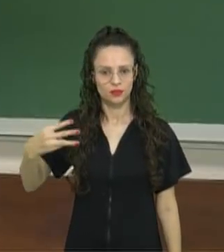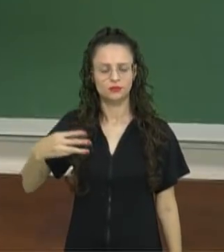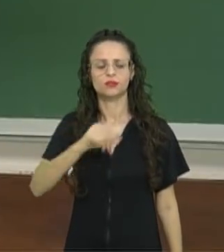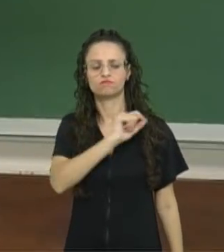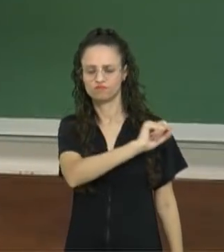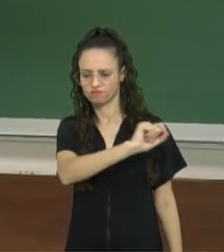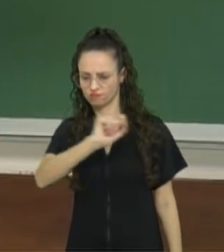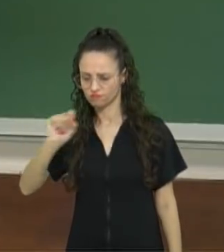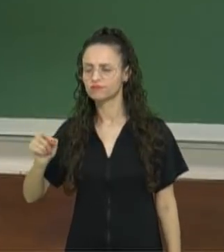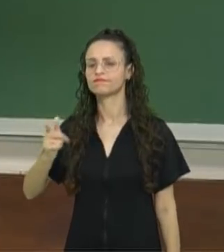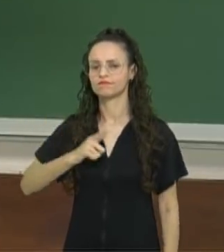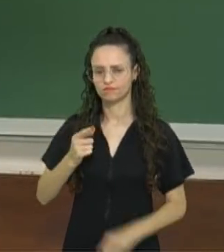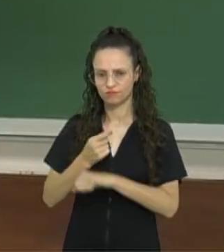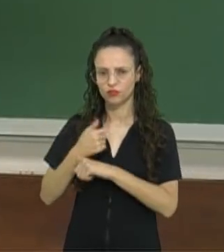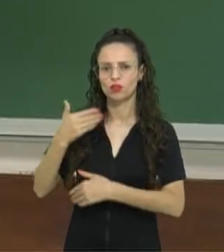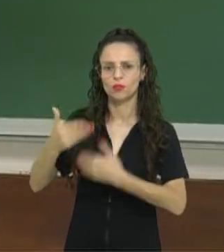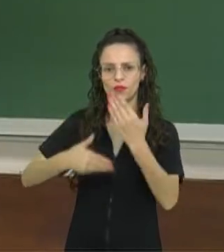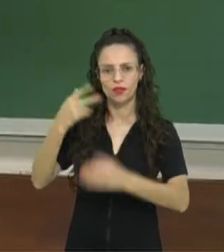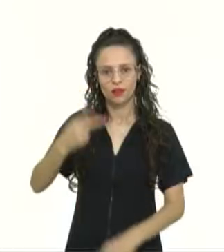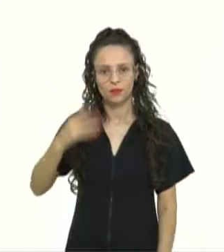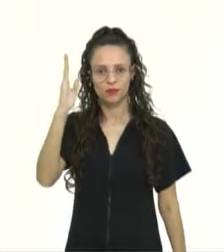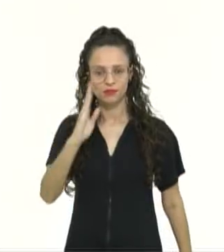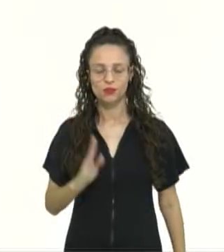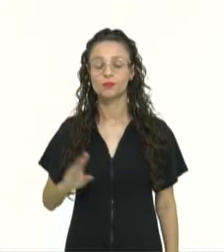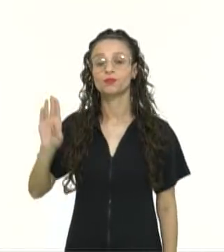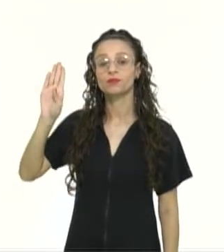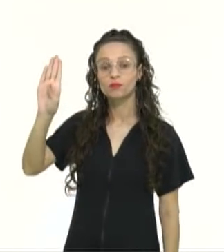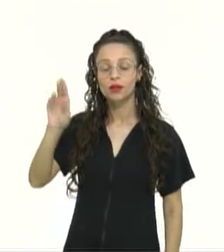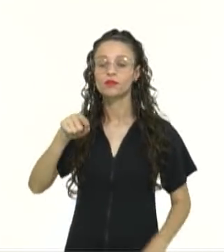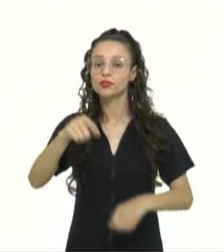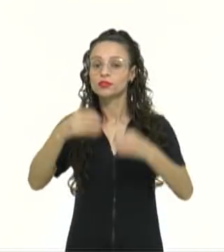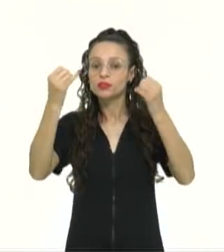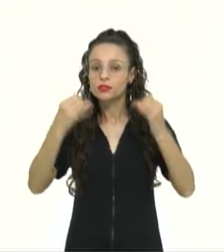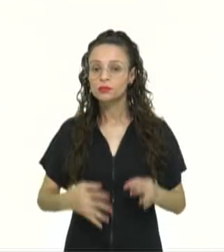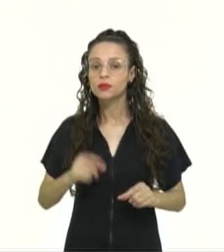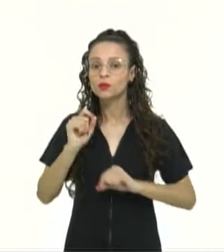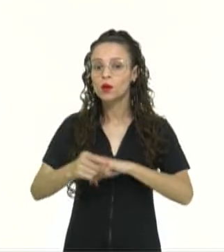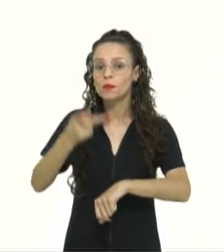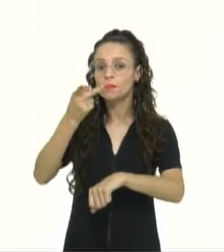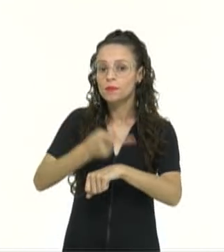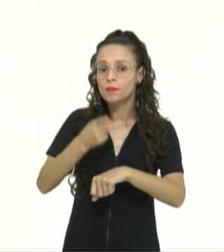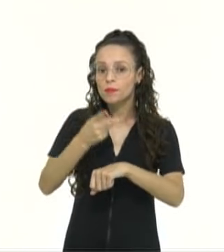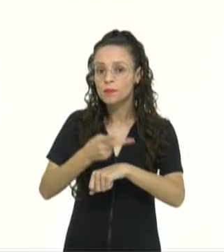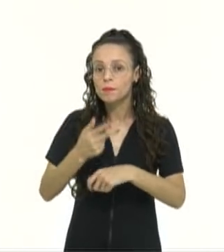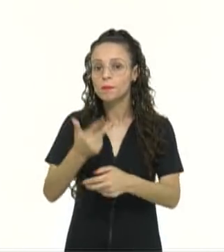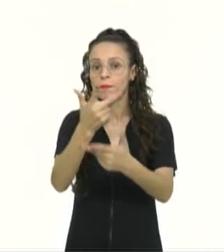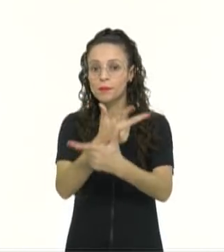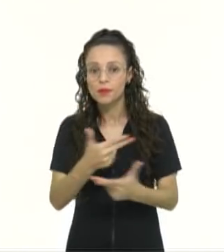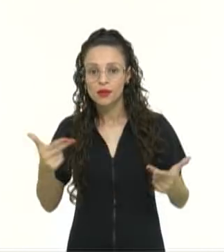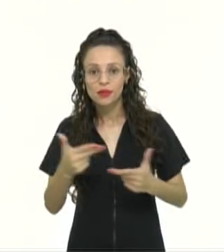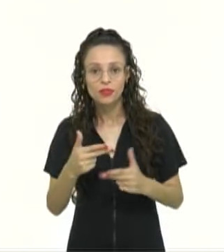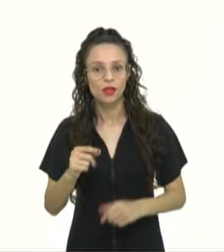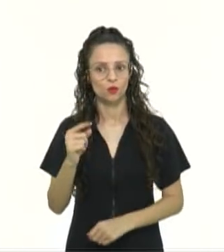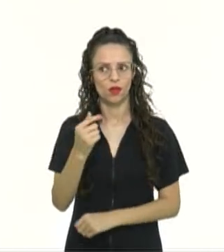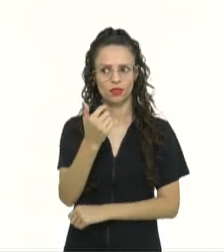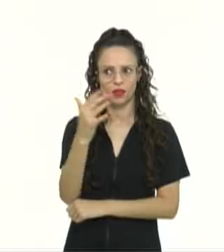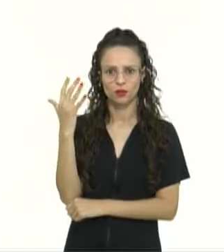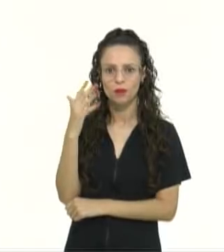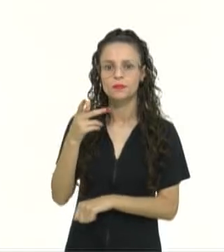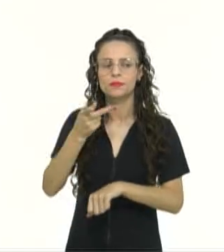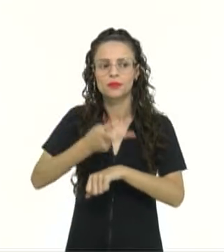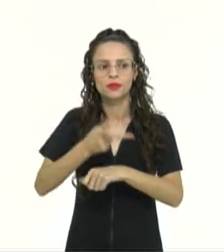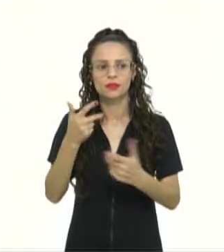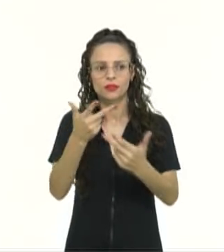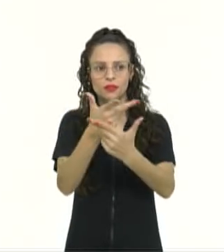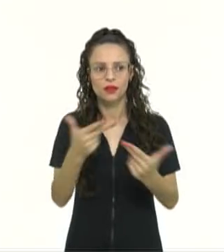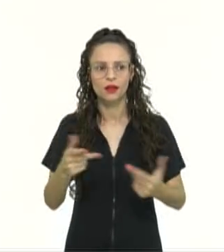e terciário. E a B, cite alguns recursos minerais, presta bem atenção, não era naturais, era